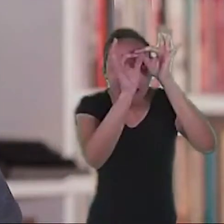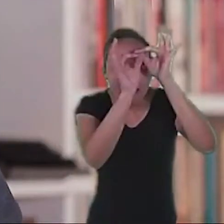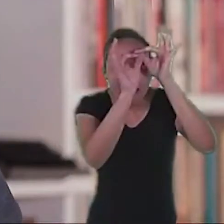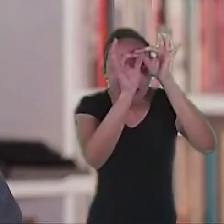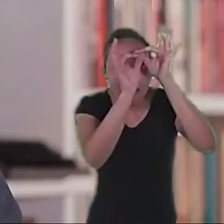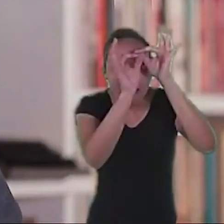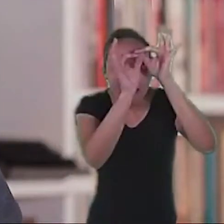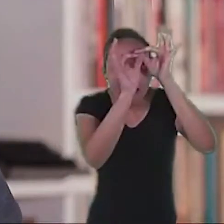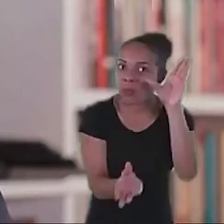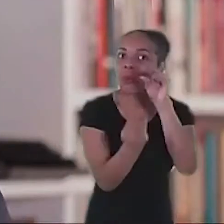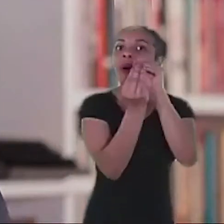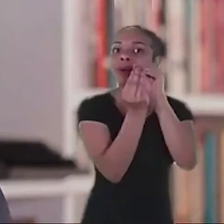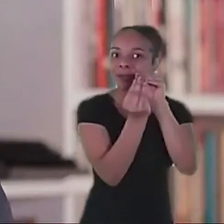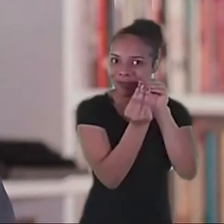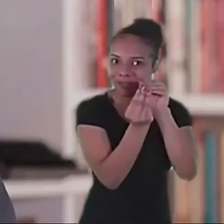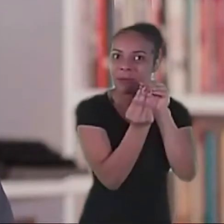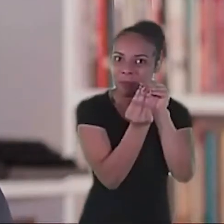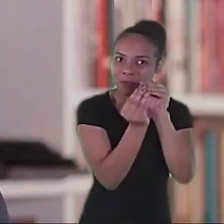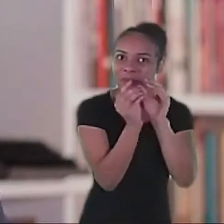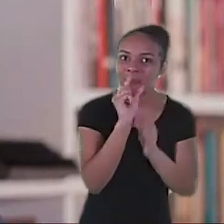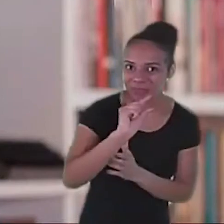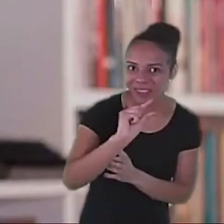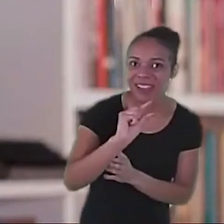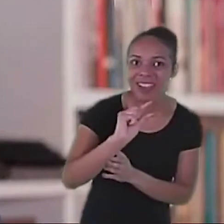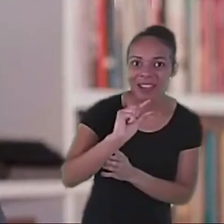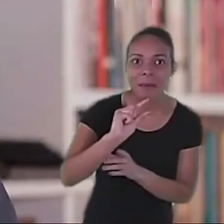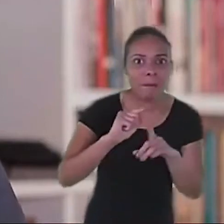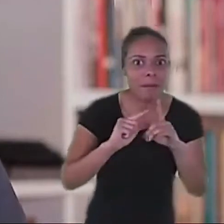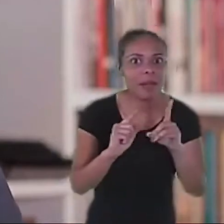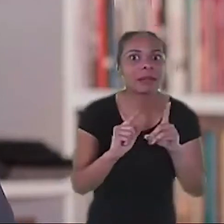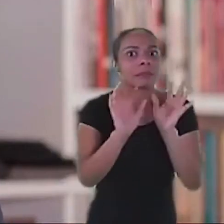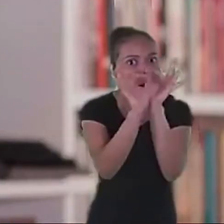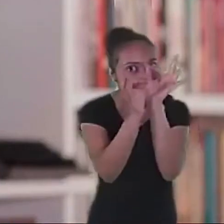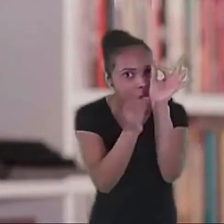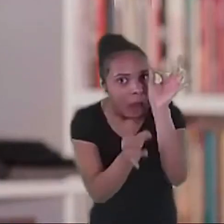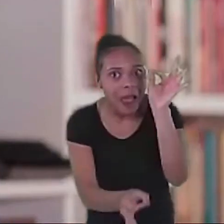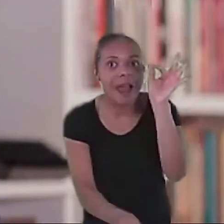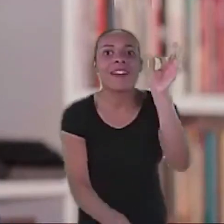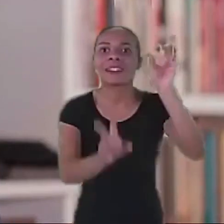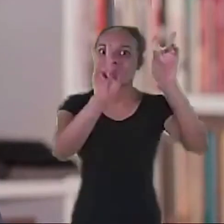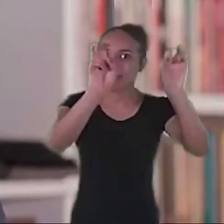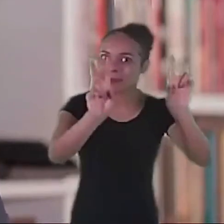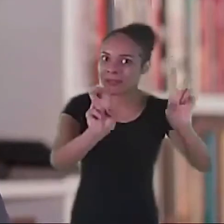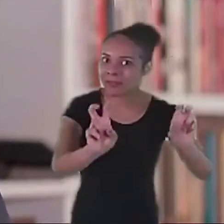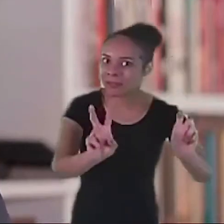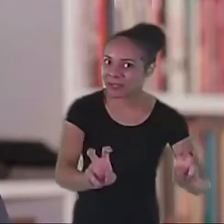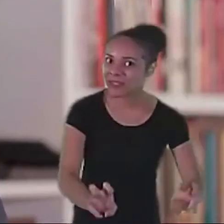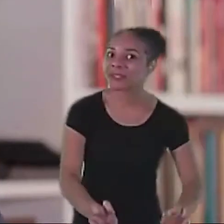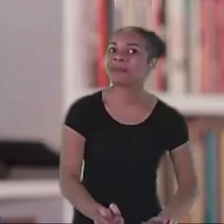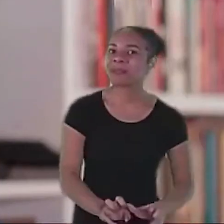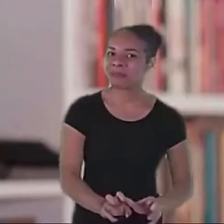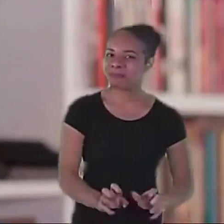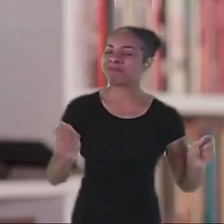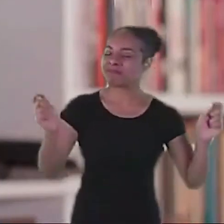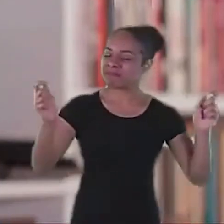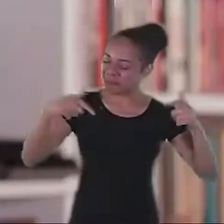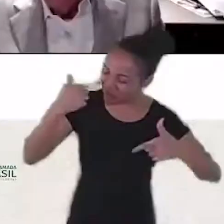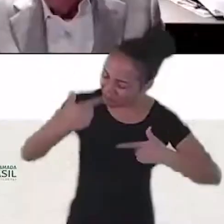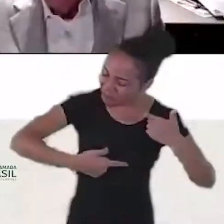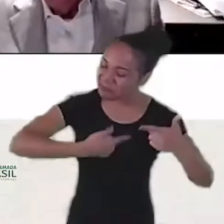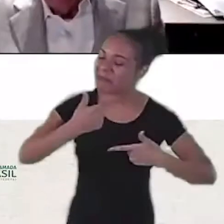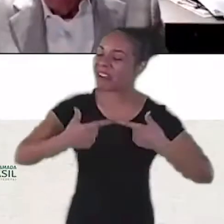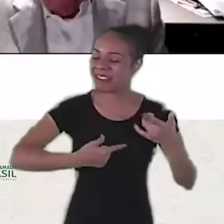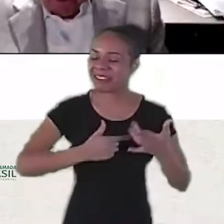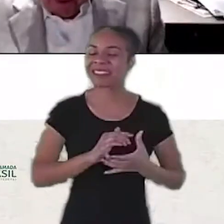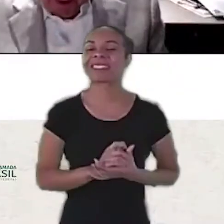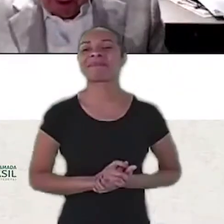empreitada, realmente dá caldo para alguns dias de trabalho. 2 coisas que eu queria